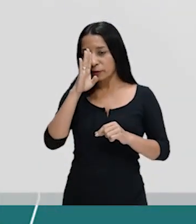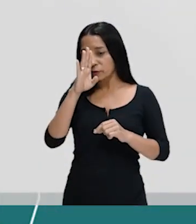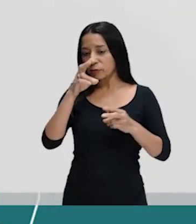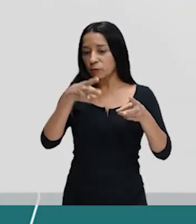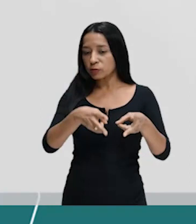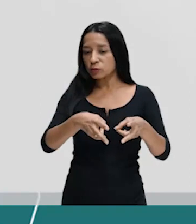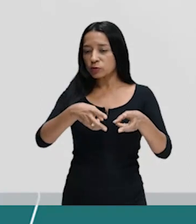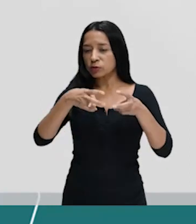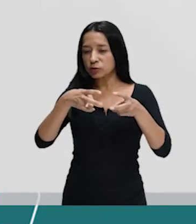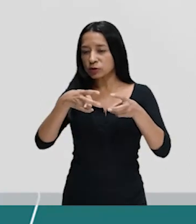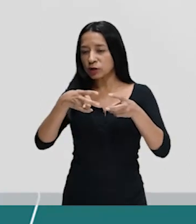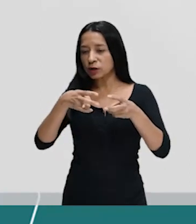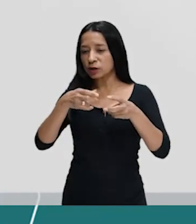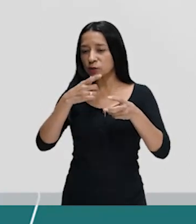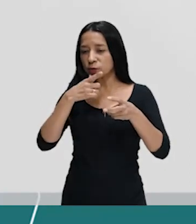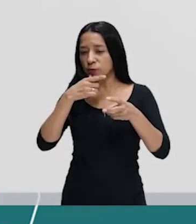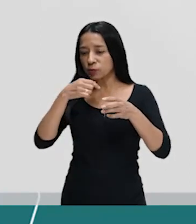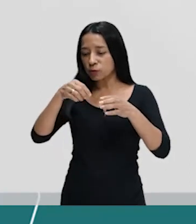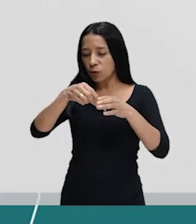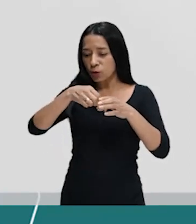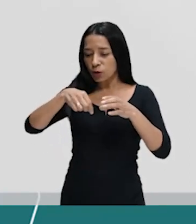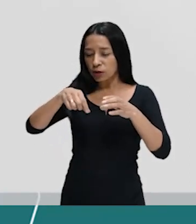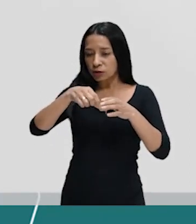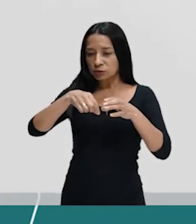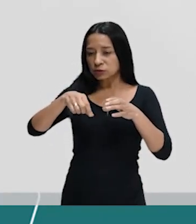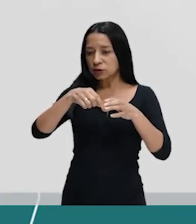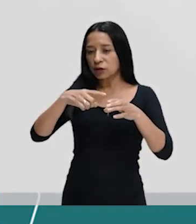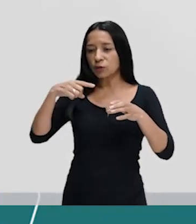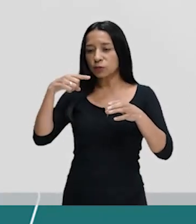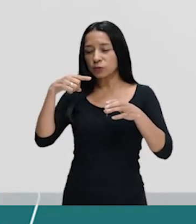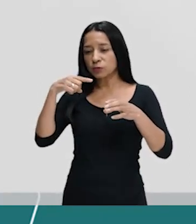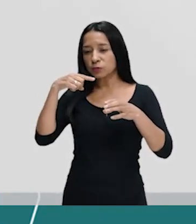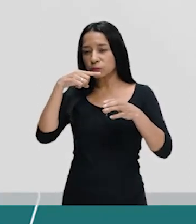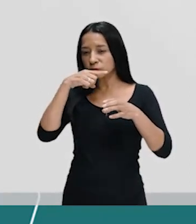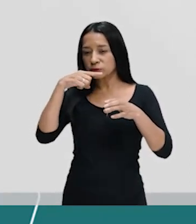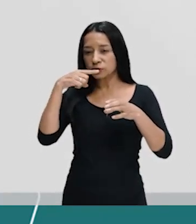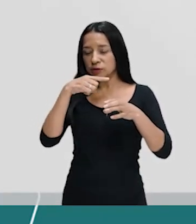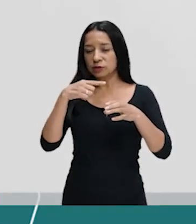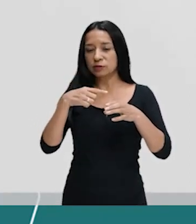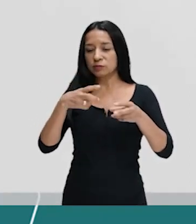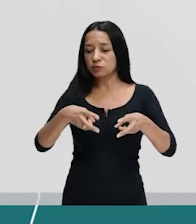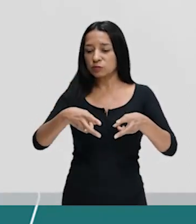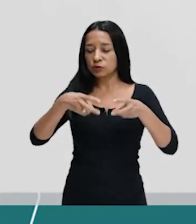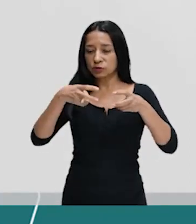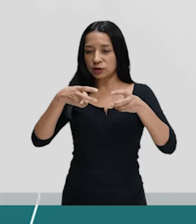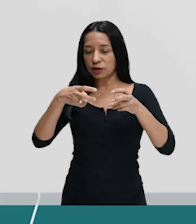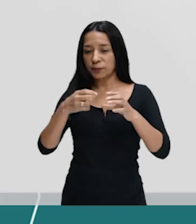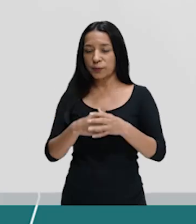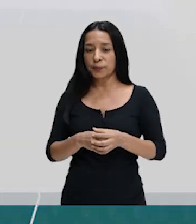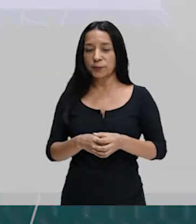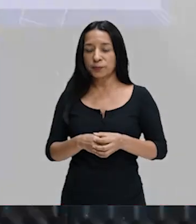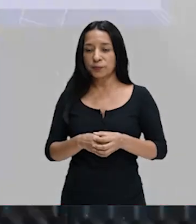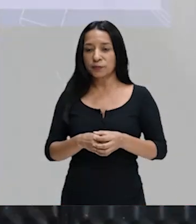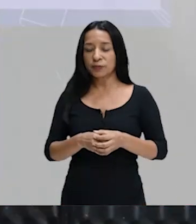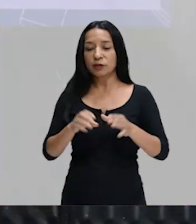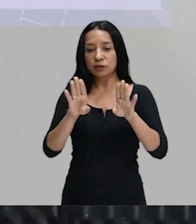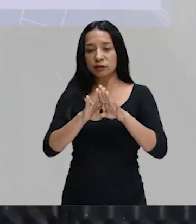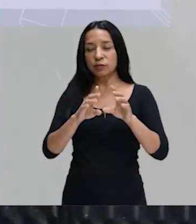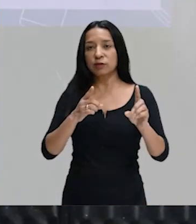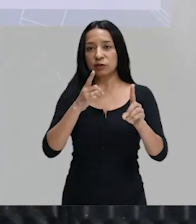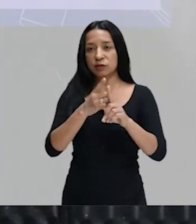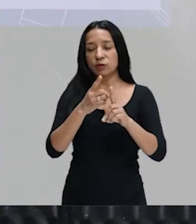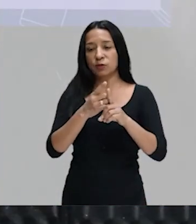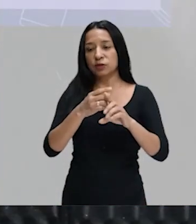cana, tá? Daquele líquidozinho que a gente retira ali da cana de açúcar. Mas nós vamos encontrar